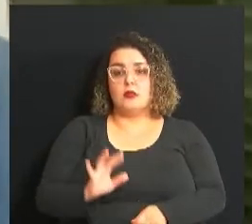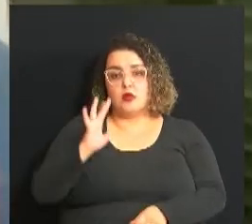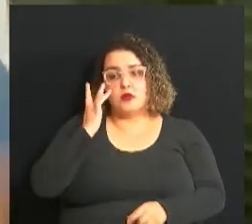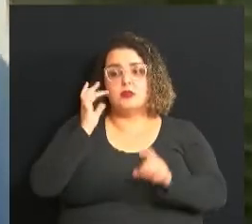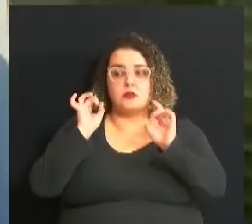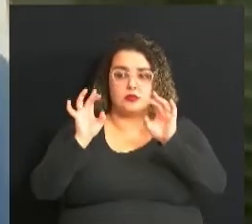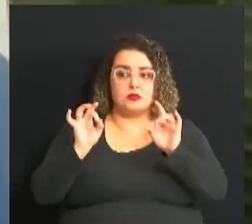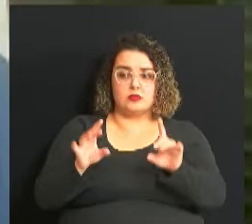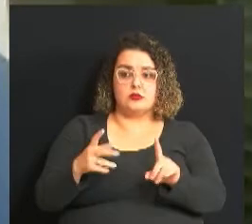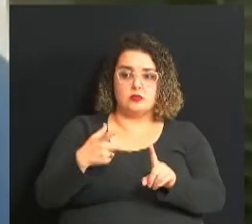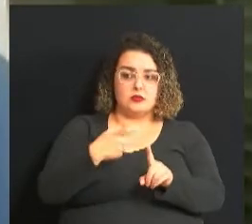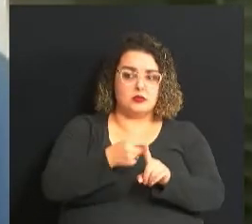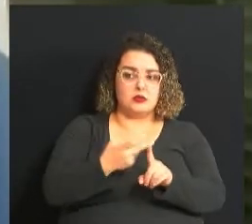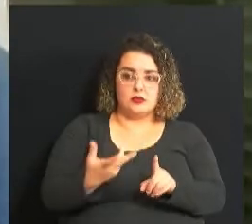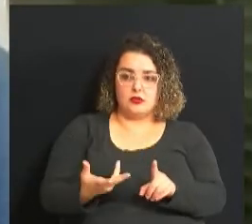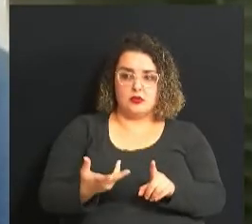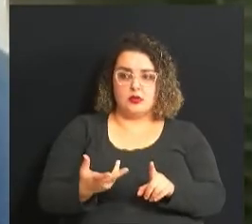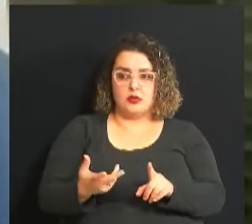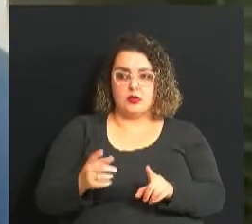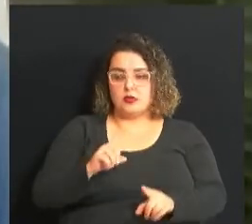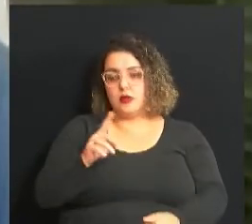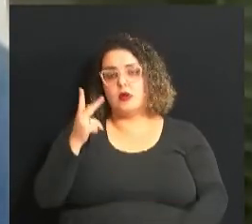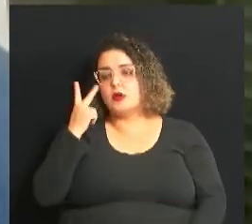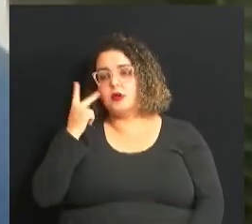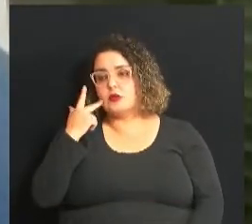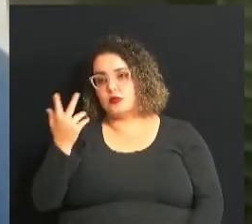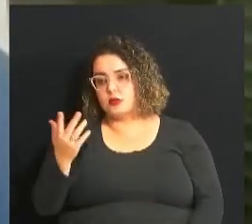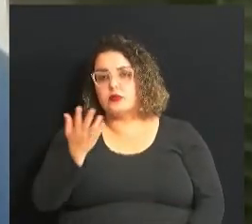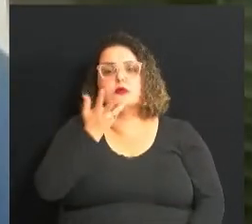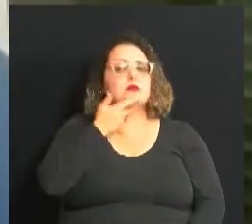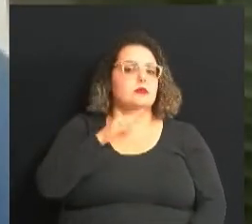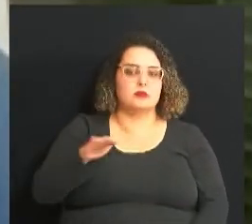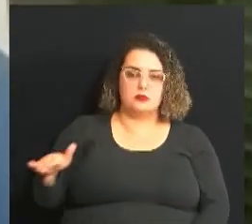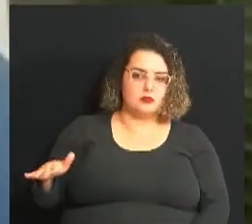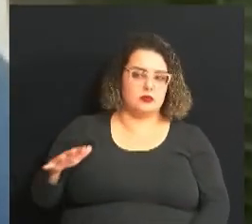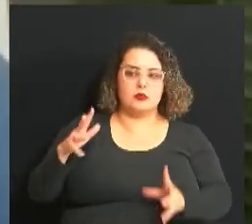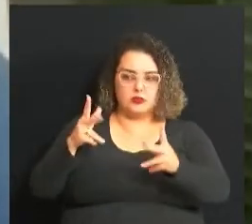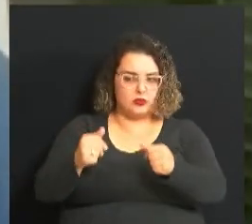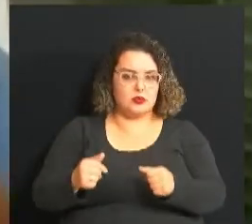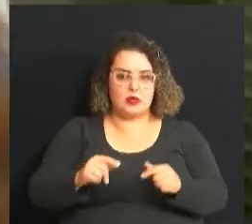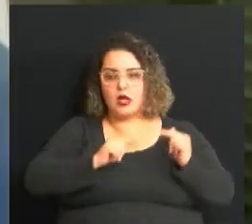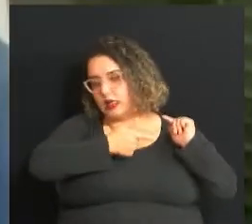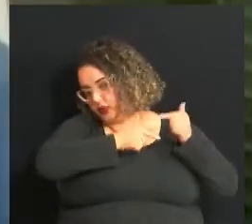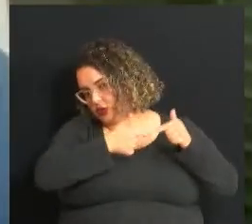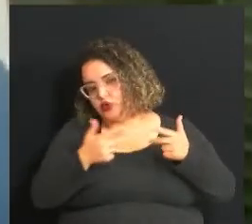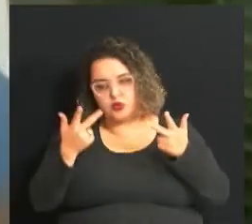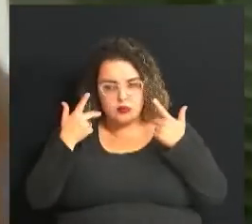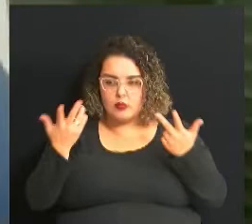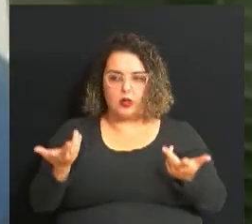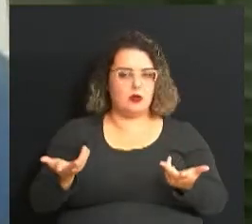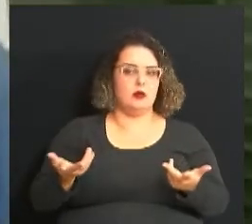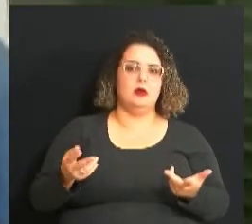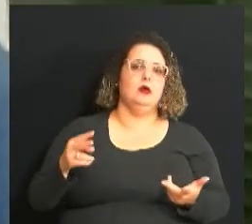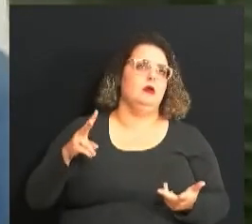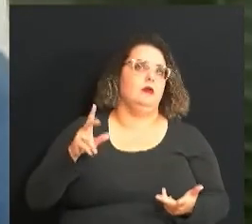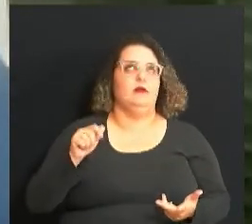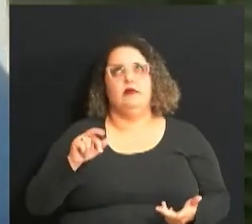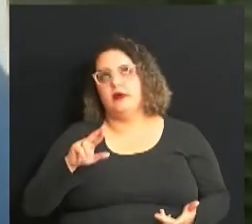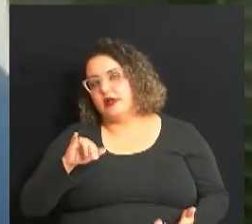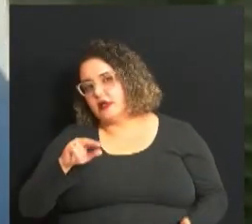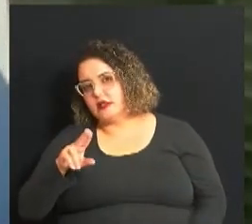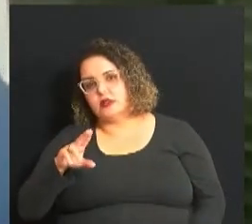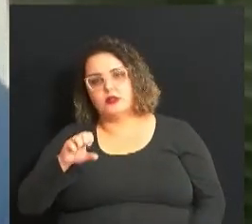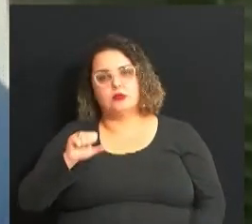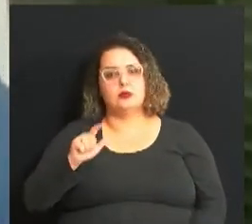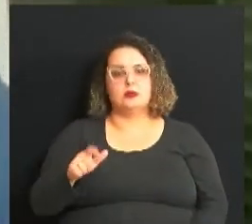vacina, não as vacinas da infância, que são todas elas já clássicas, né? Estou falando aí de varíola e todas essas vacinas que